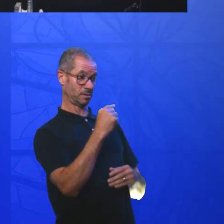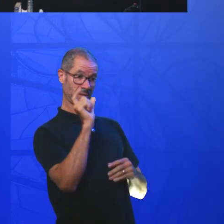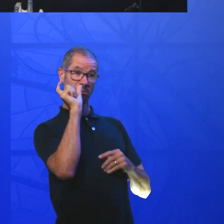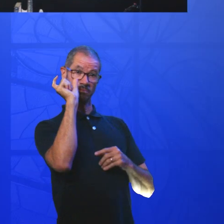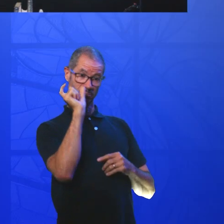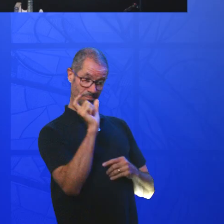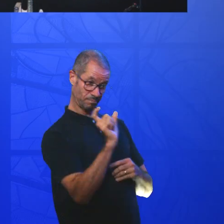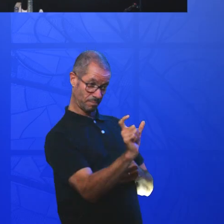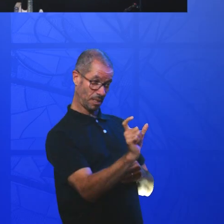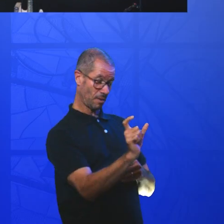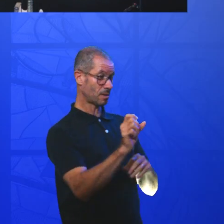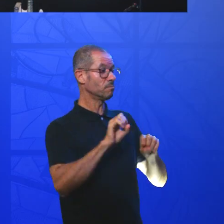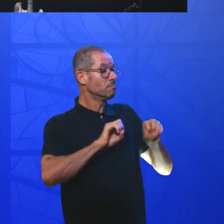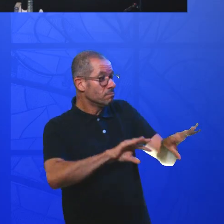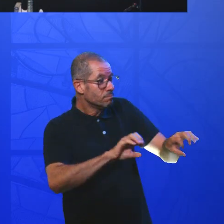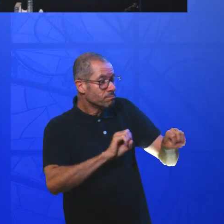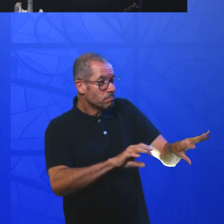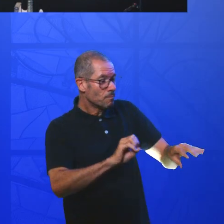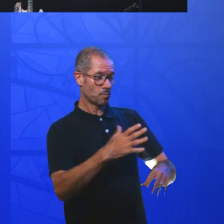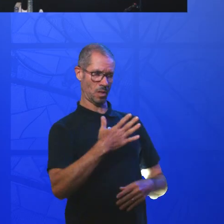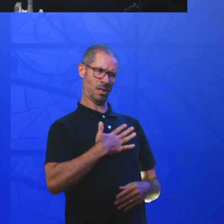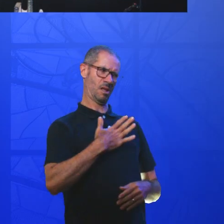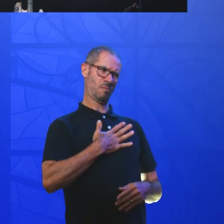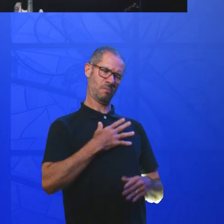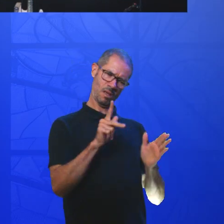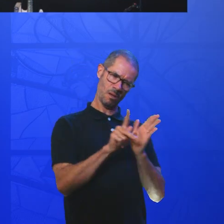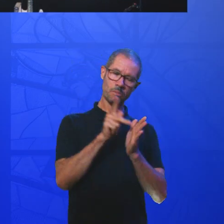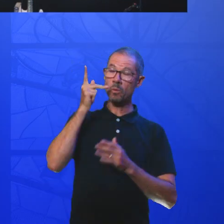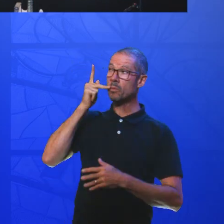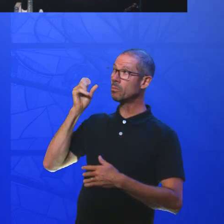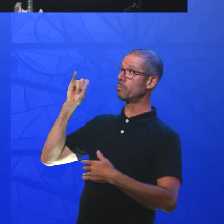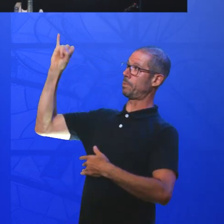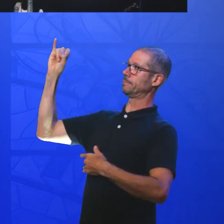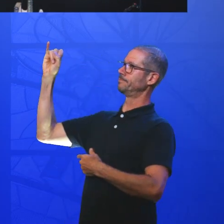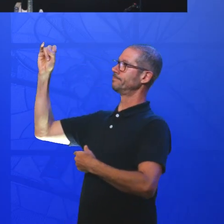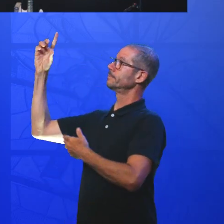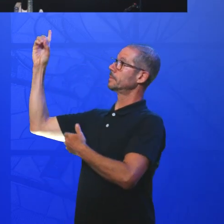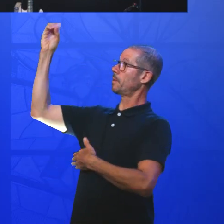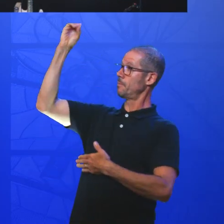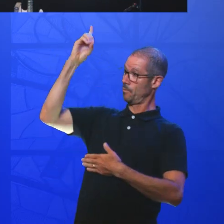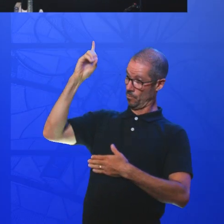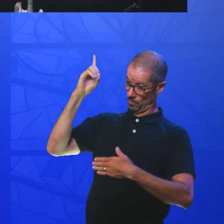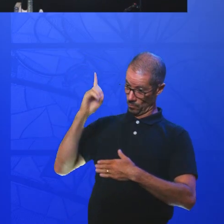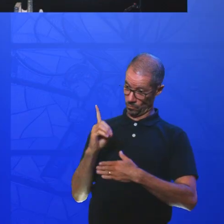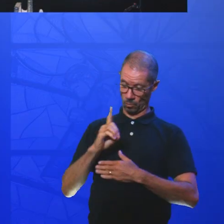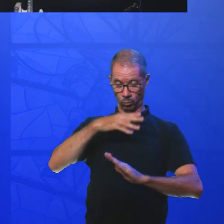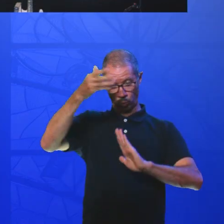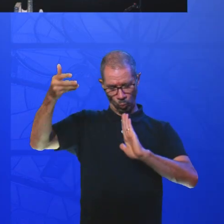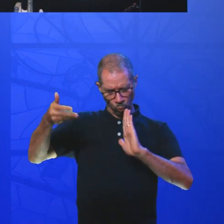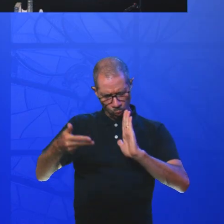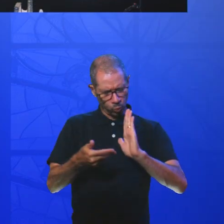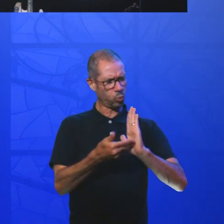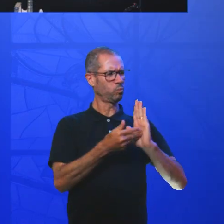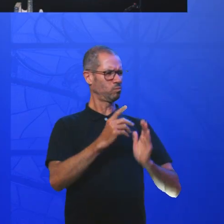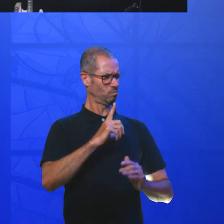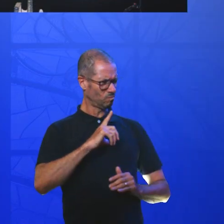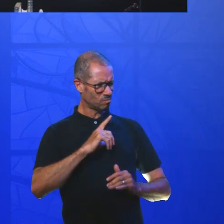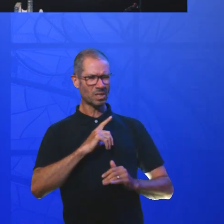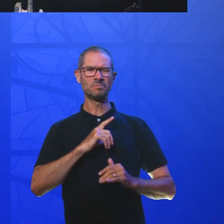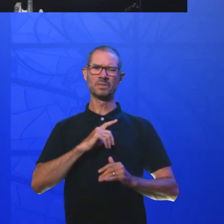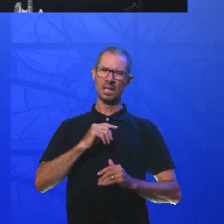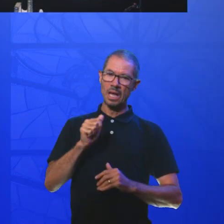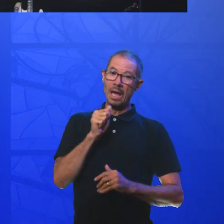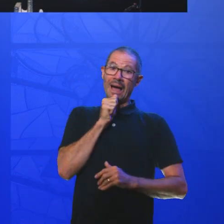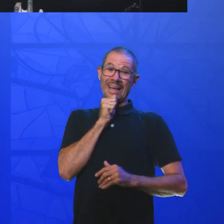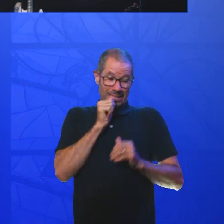palavras que vocês estão ouvindo não são minhas, são do meu Pai que me enviou. Tudo isso lhes tenho dito enquanto